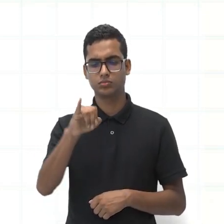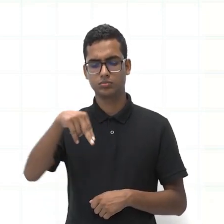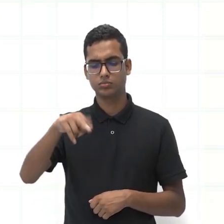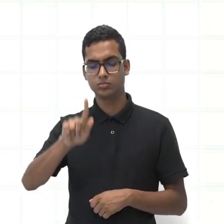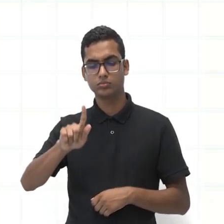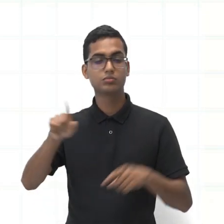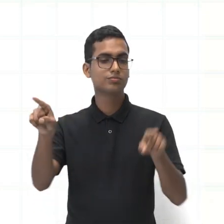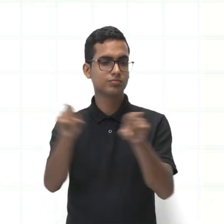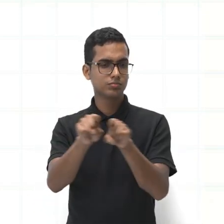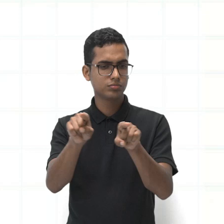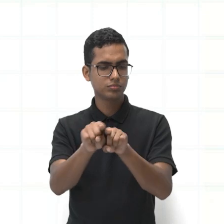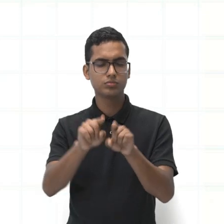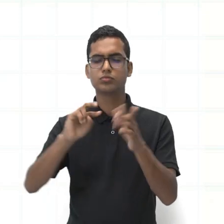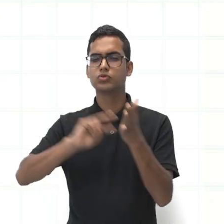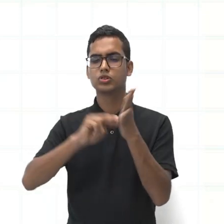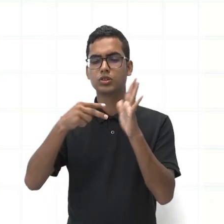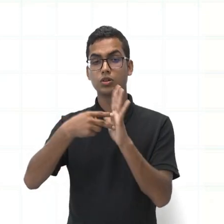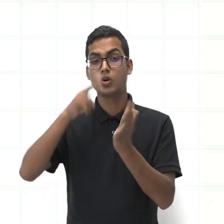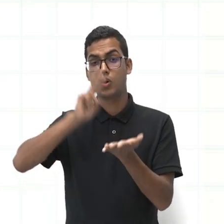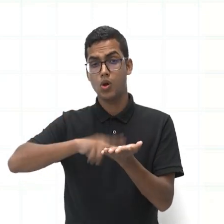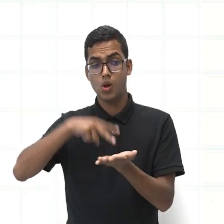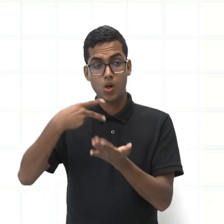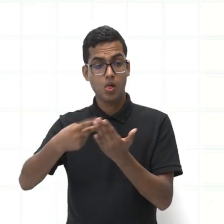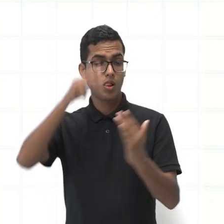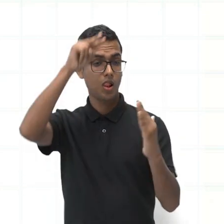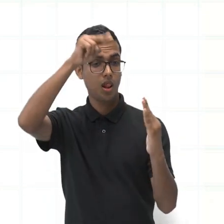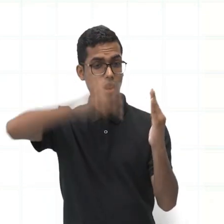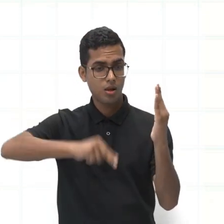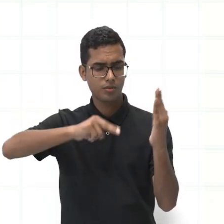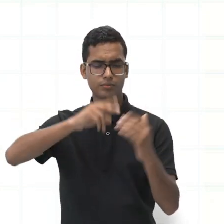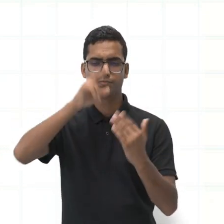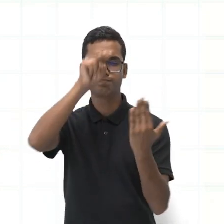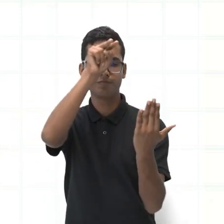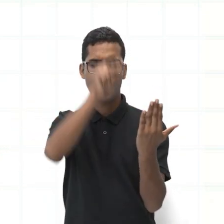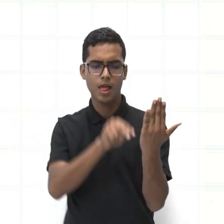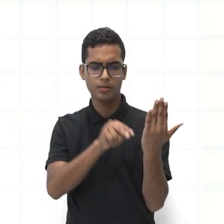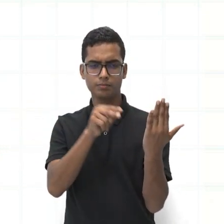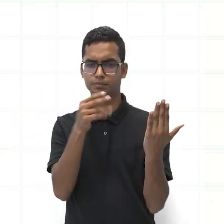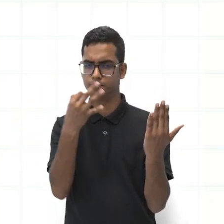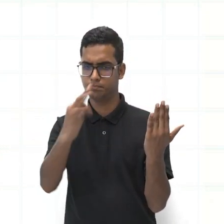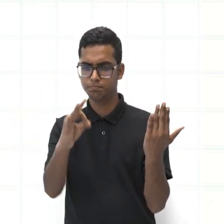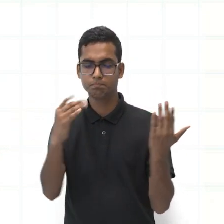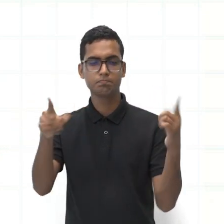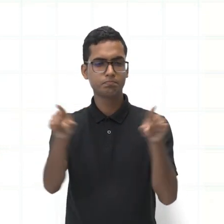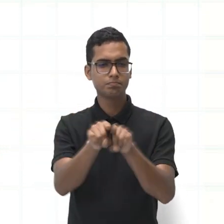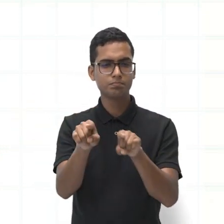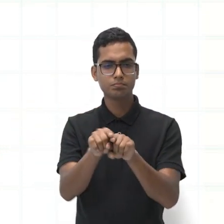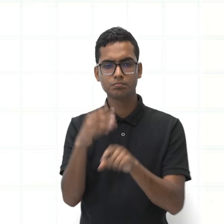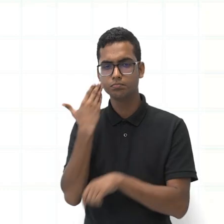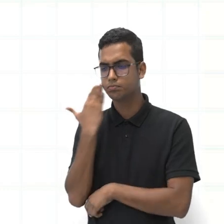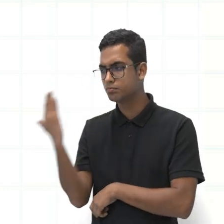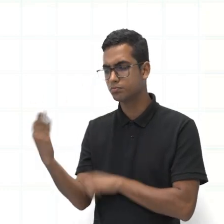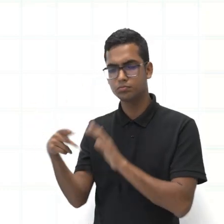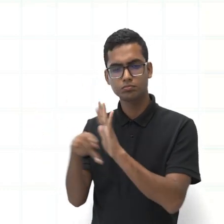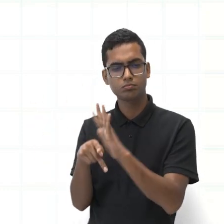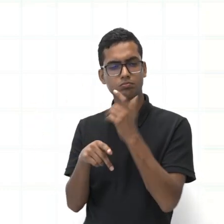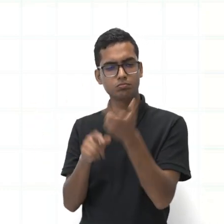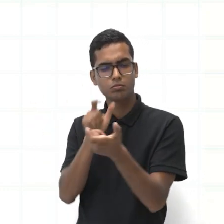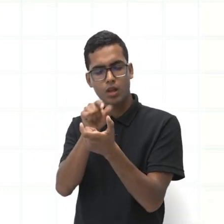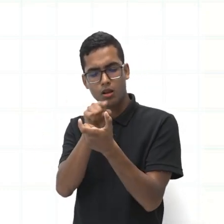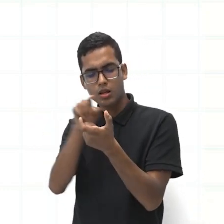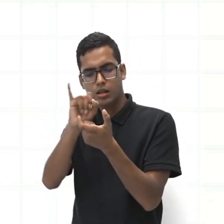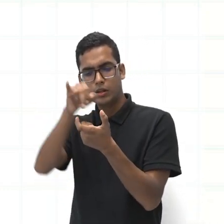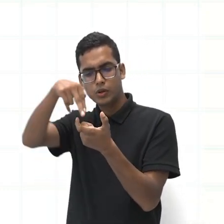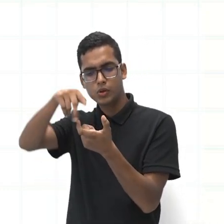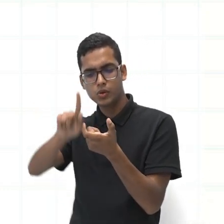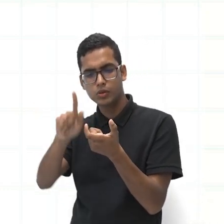né? Terminação com ing. Read é ler, essa parte é ler. Reading, lendo. Essa terminação ing da língua